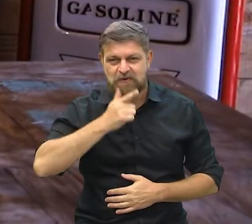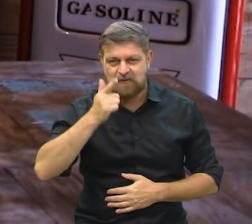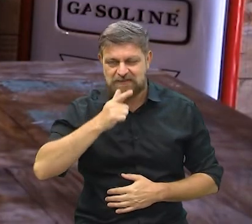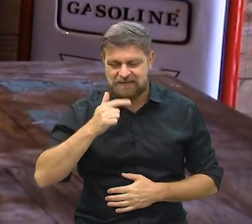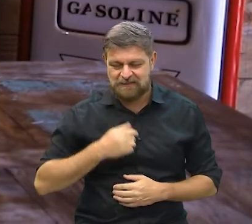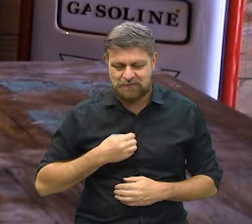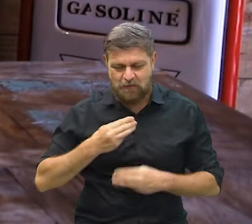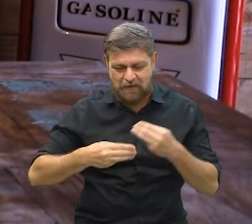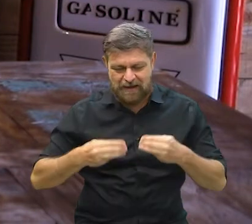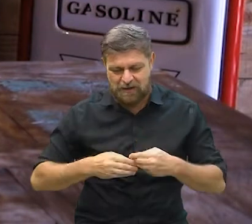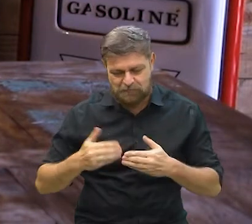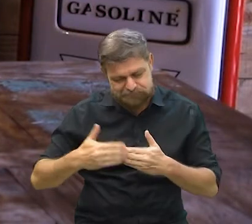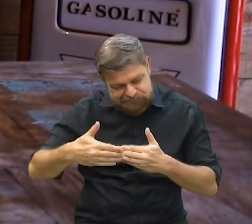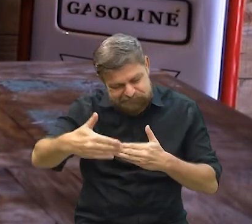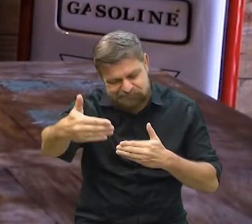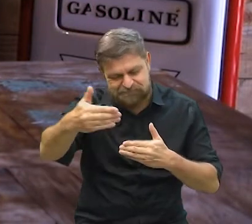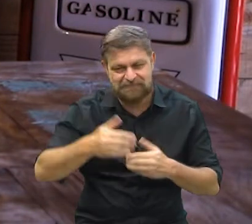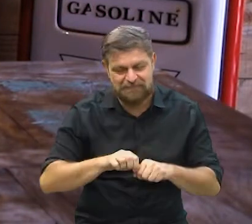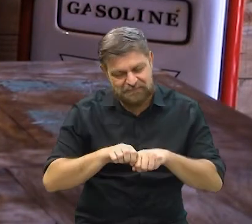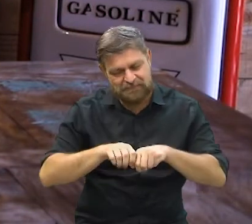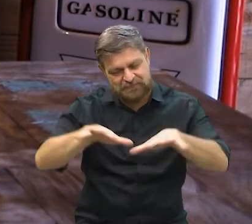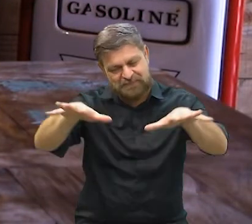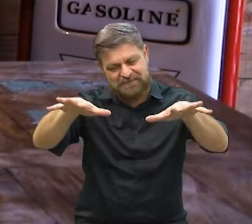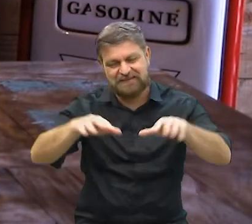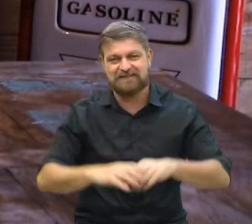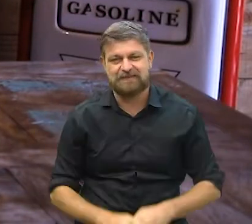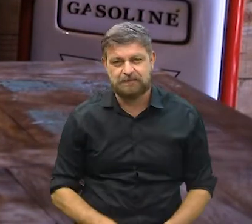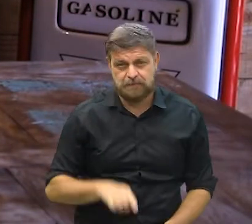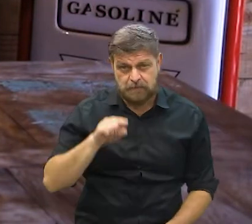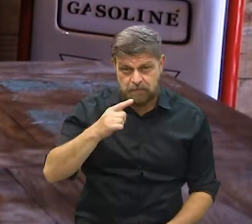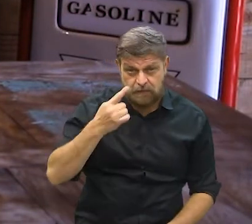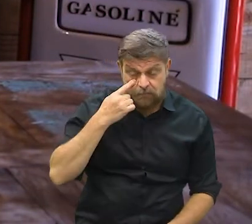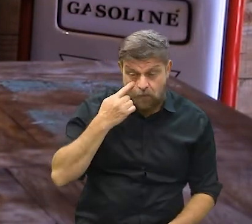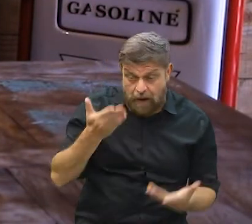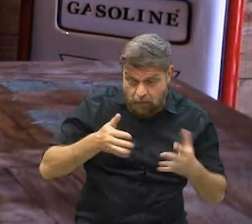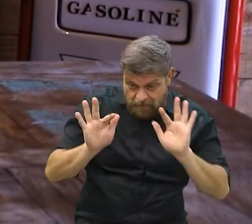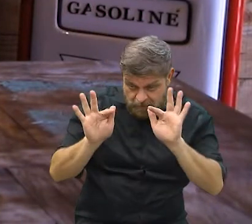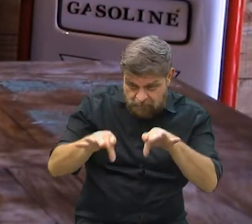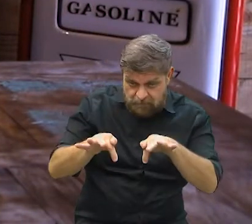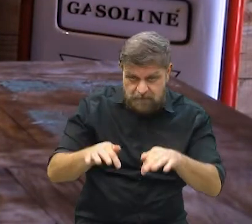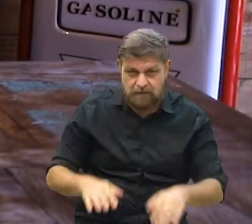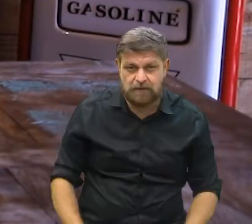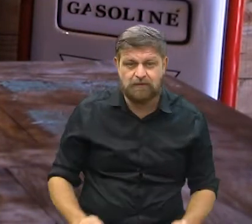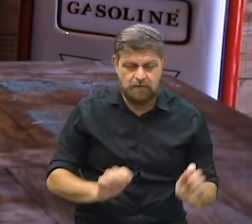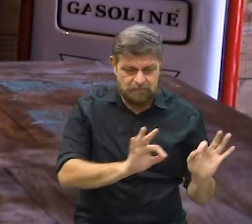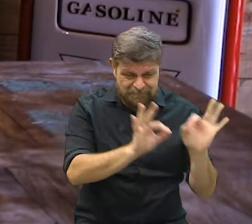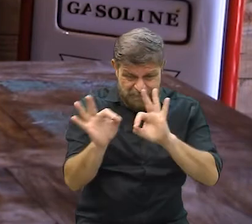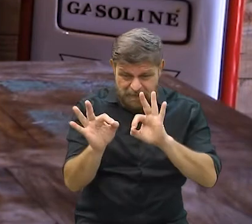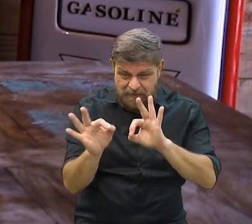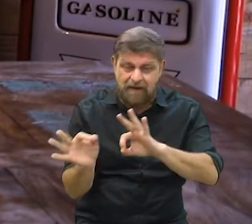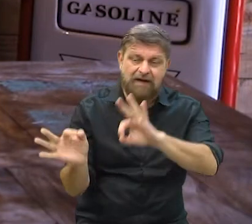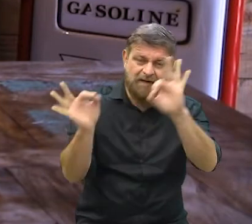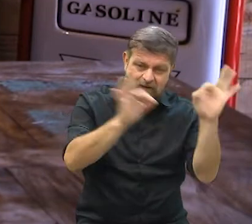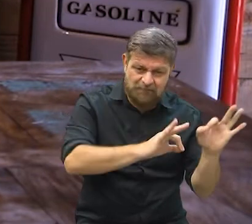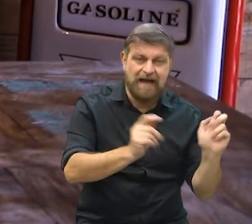frente, esse macarrão, né? Bem lembrado. É. Bom, se você pegou agora no final, né, o programa, dá para você